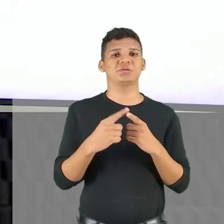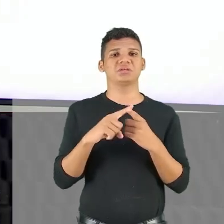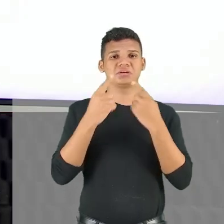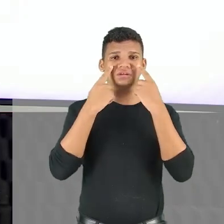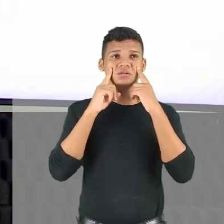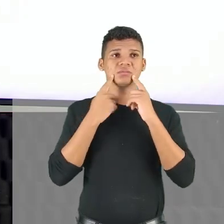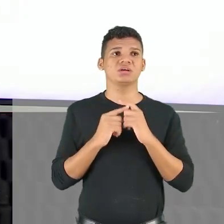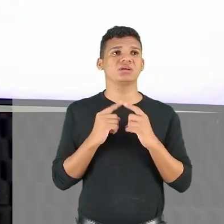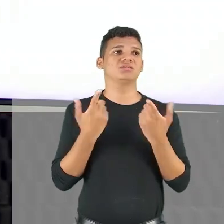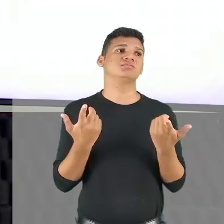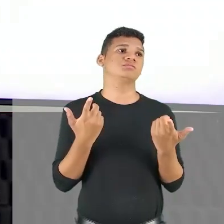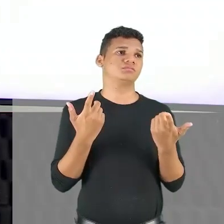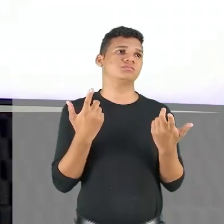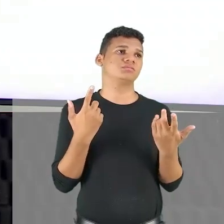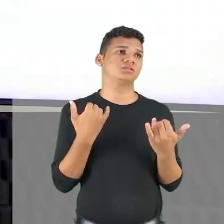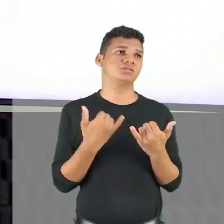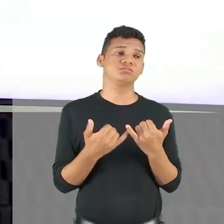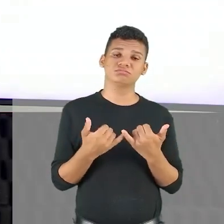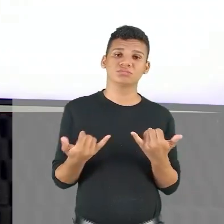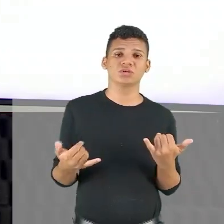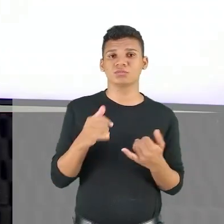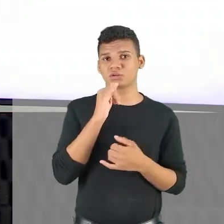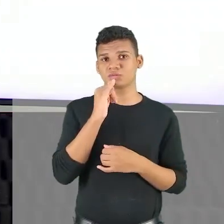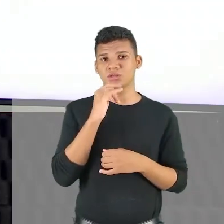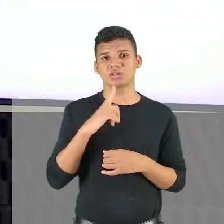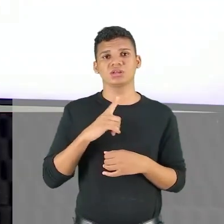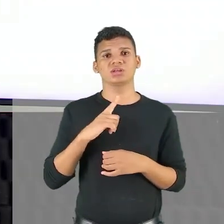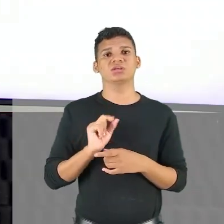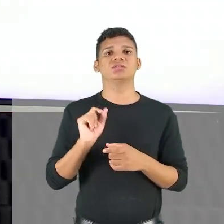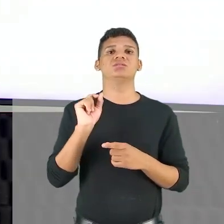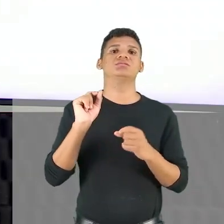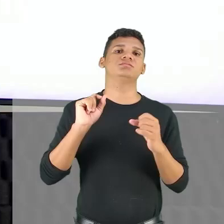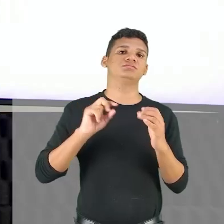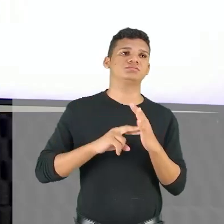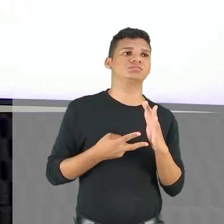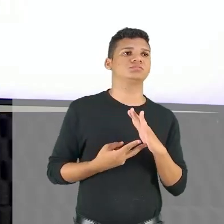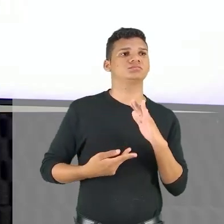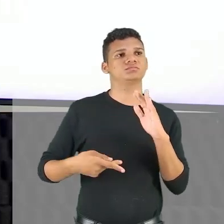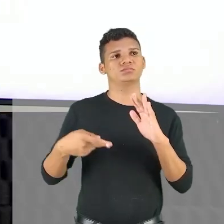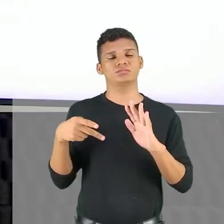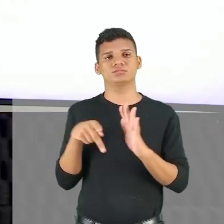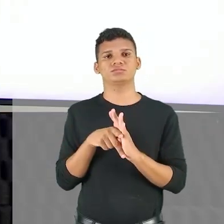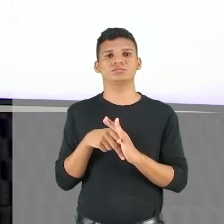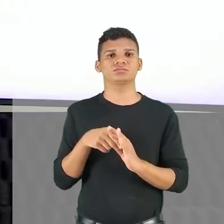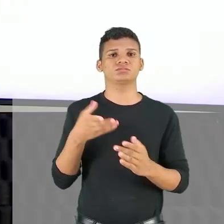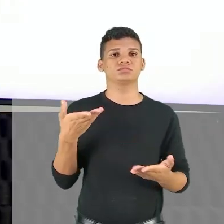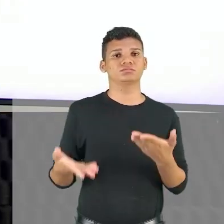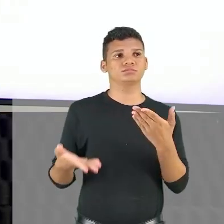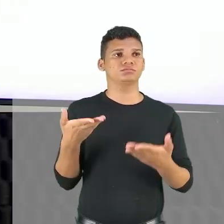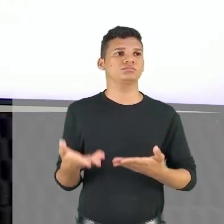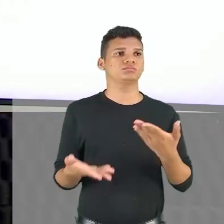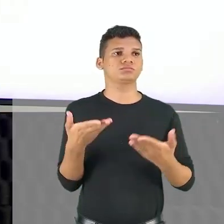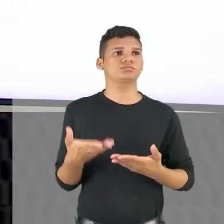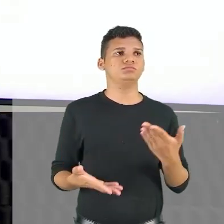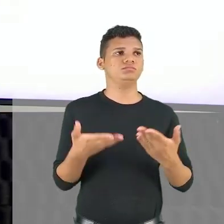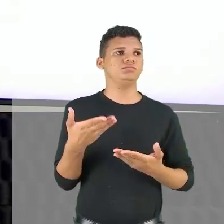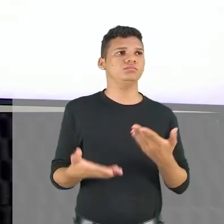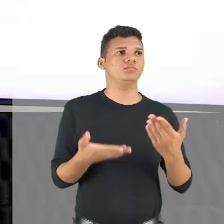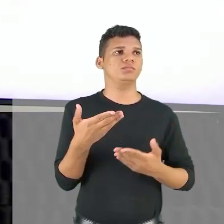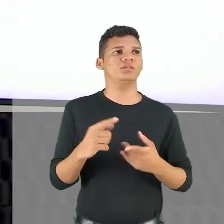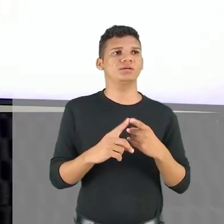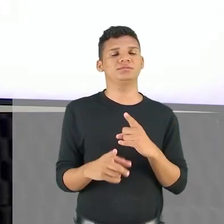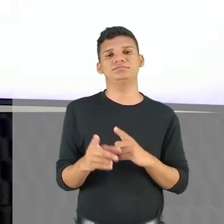lágrimas eram como? Tanto como la lluvia. Então expressando uma comparação, não é, gente? Aqui eu não expresso nada